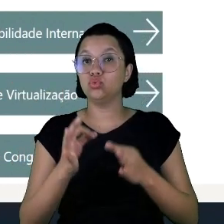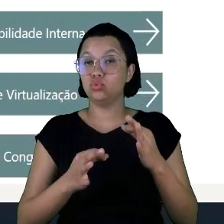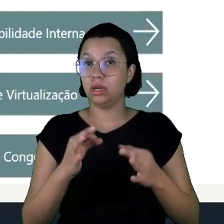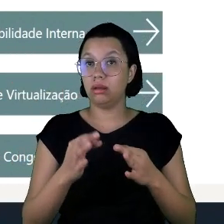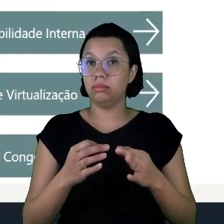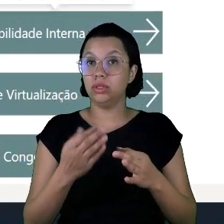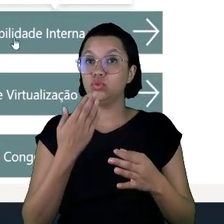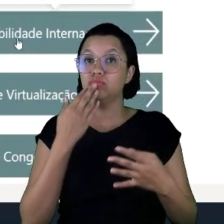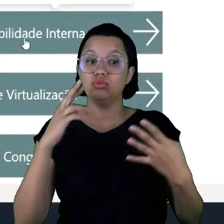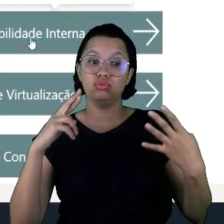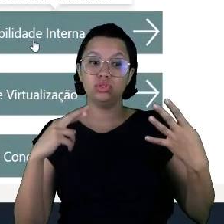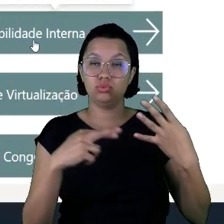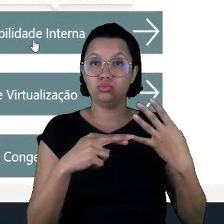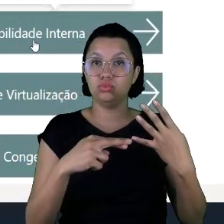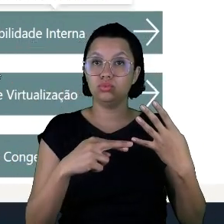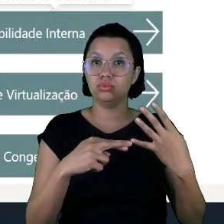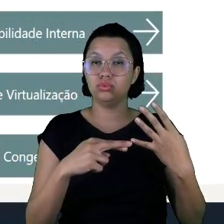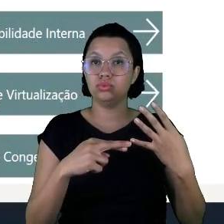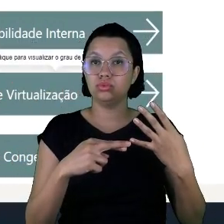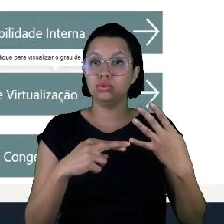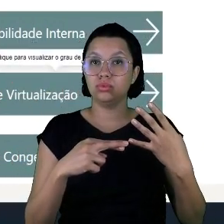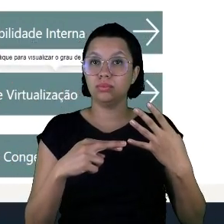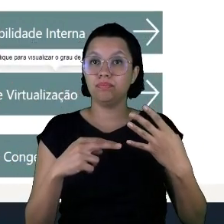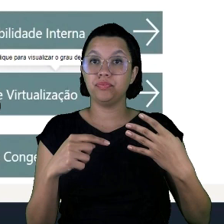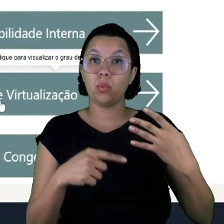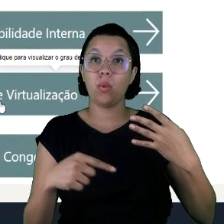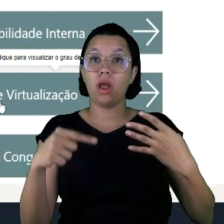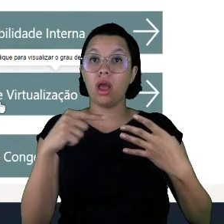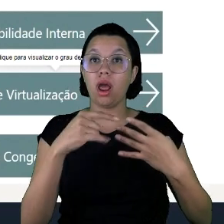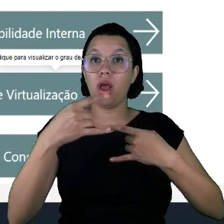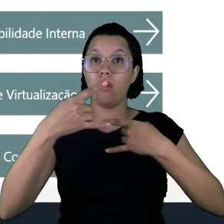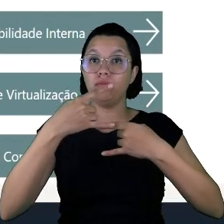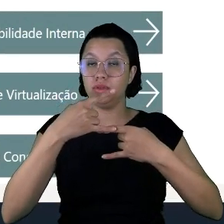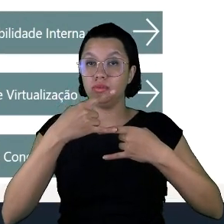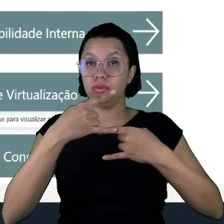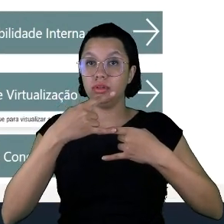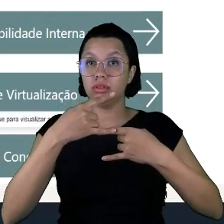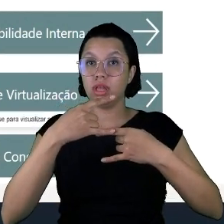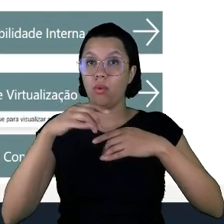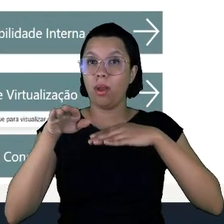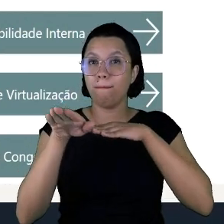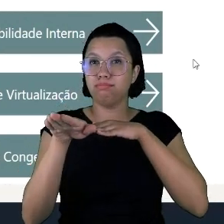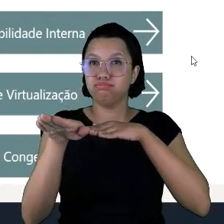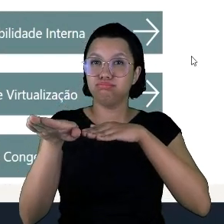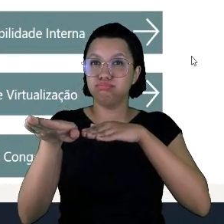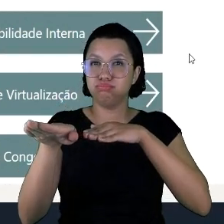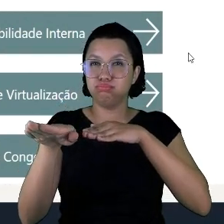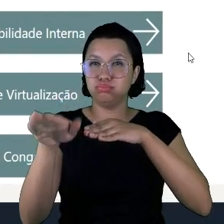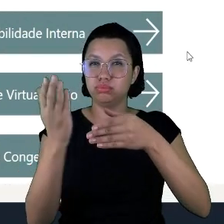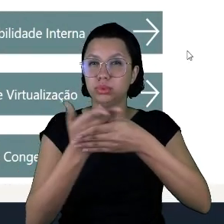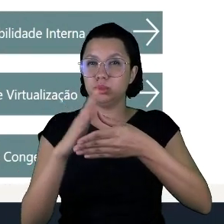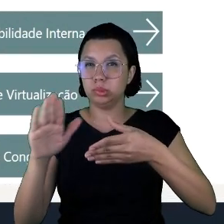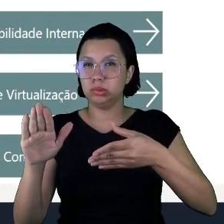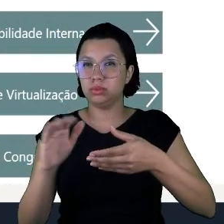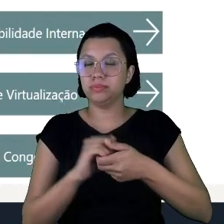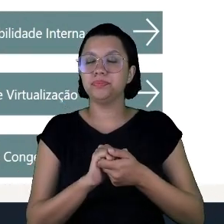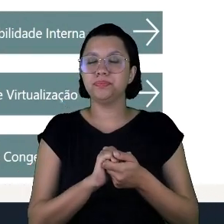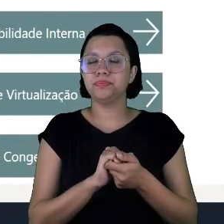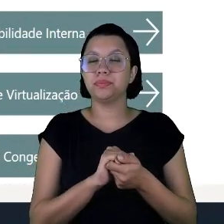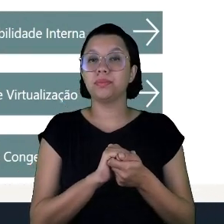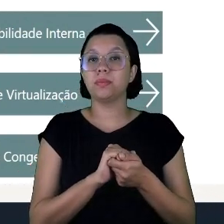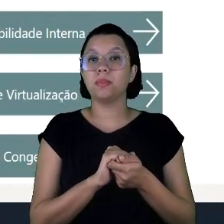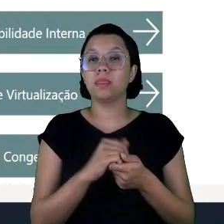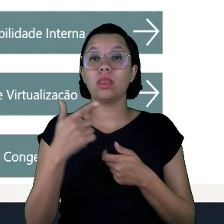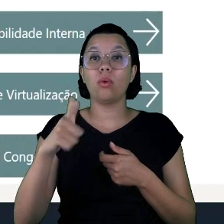primeiro julgamento, de recorribilidade e do grau de virtualização e a taxa de congestionamento. Então,